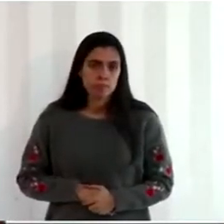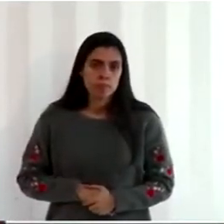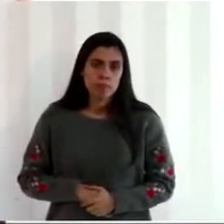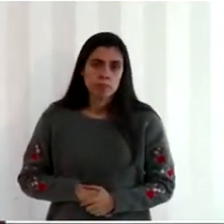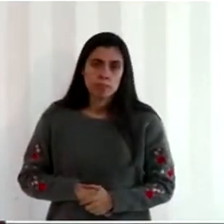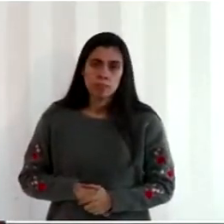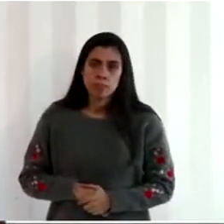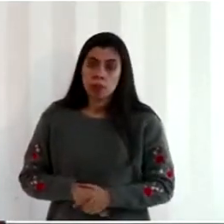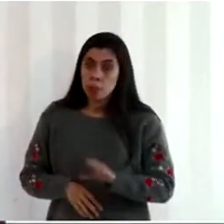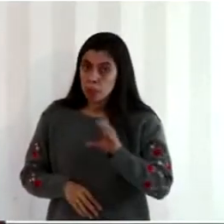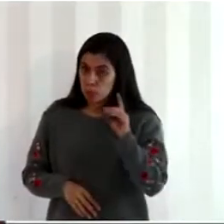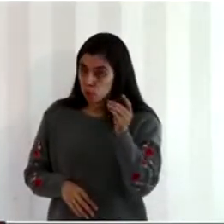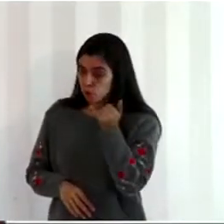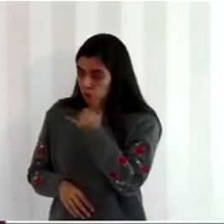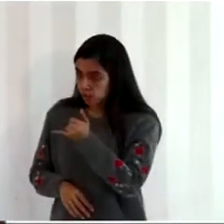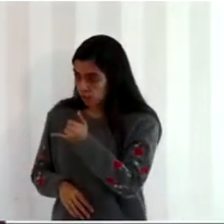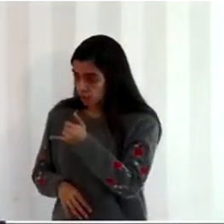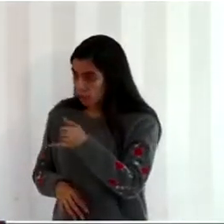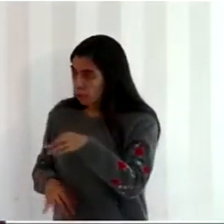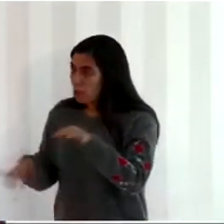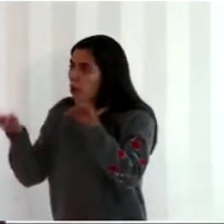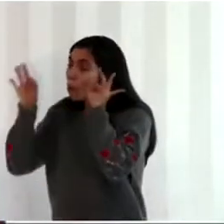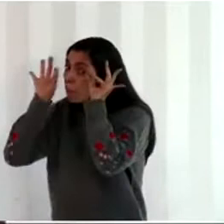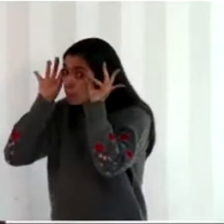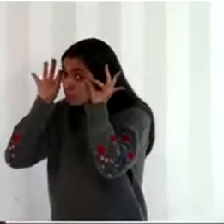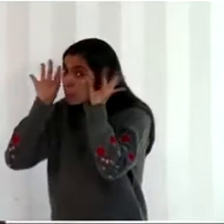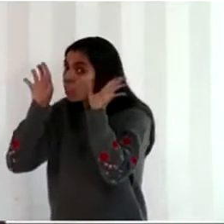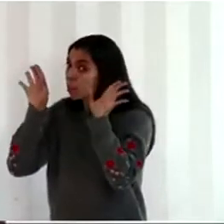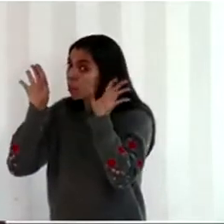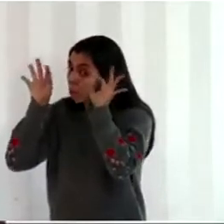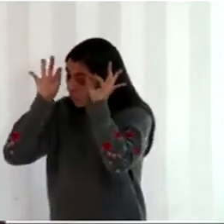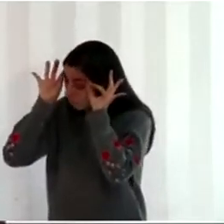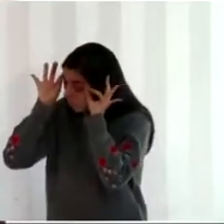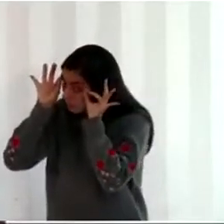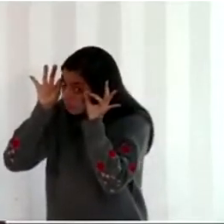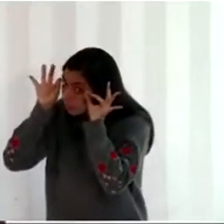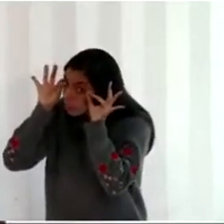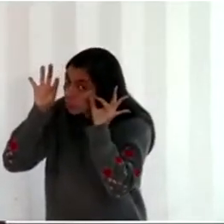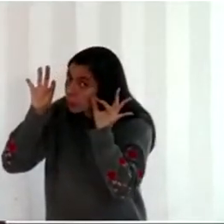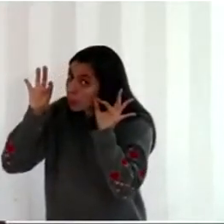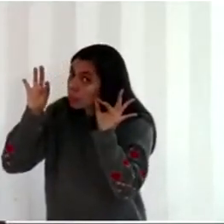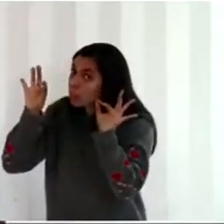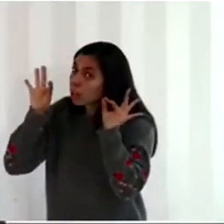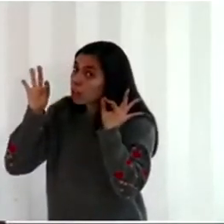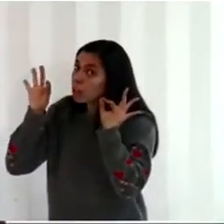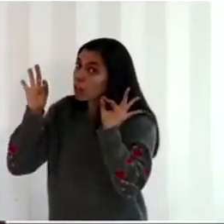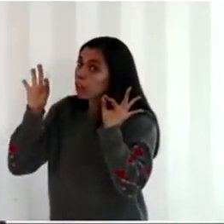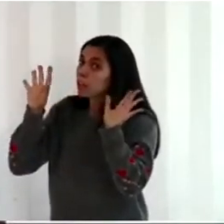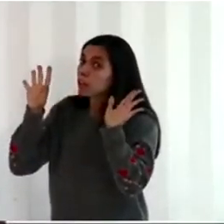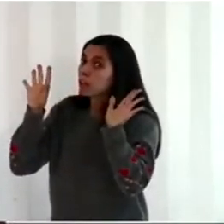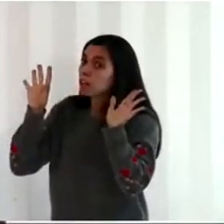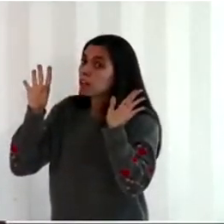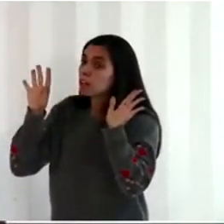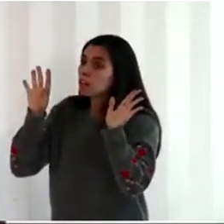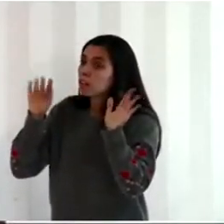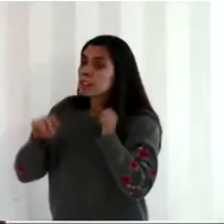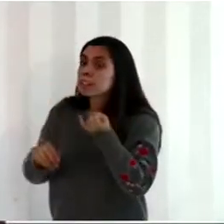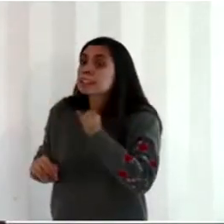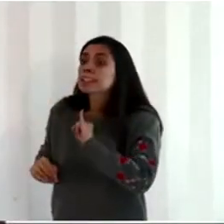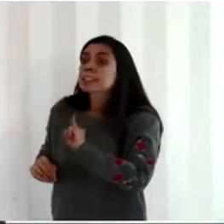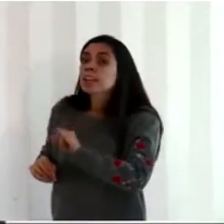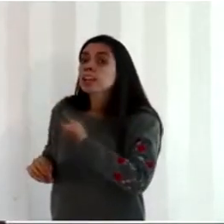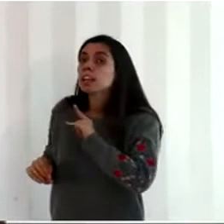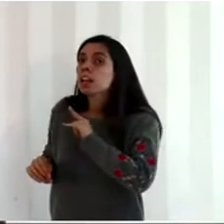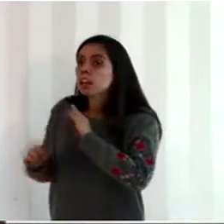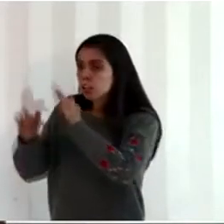erguido, se as pessoas que adentrarem a esse templo continuarem com as mãos sujas, imundas,